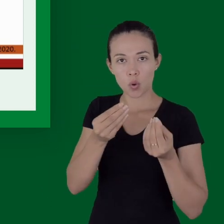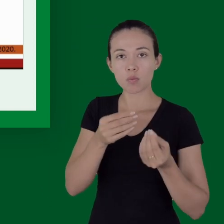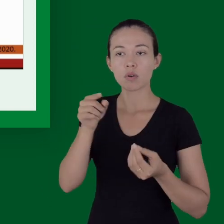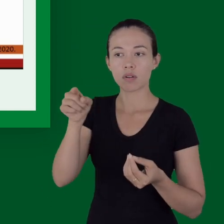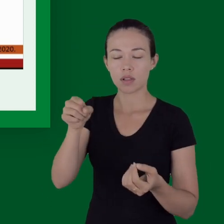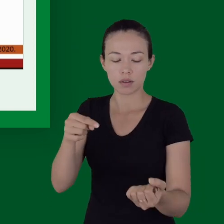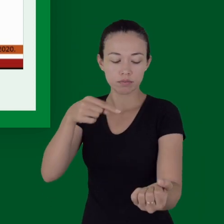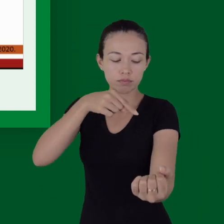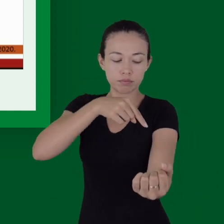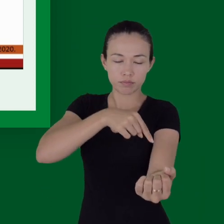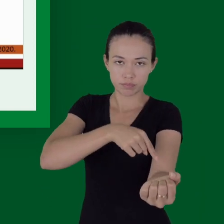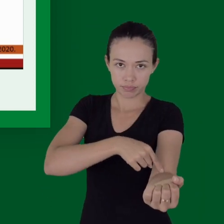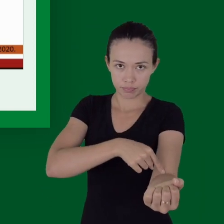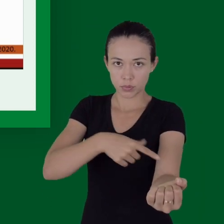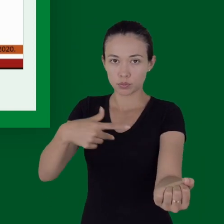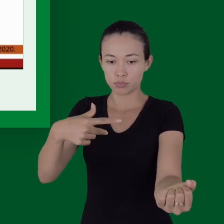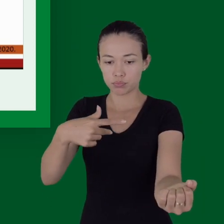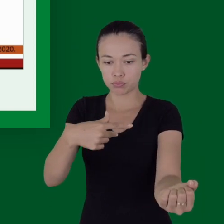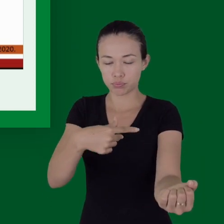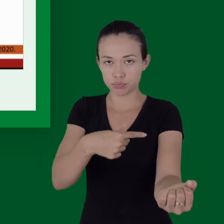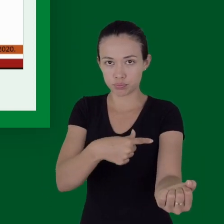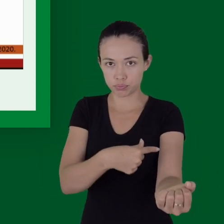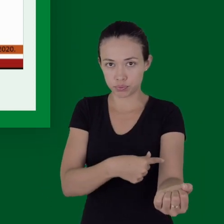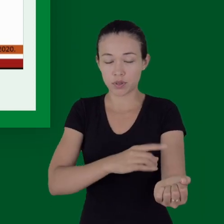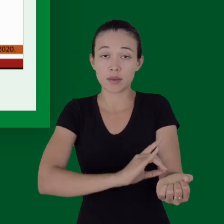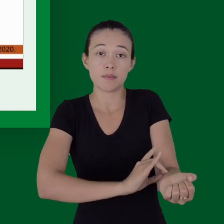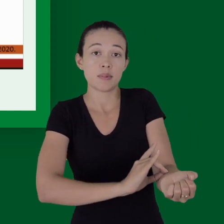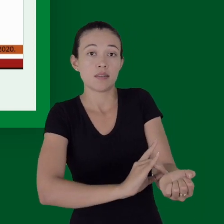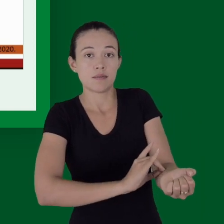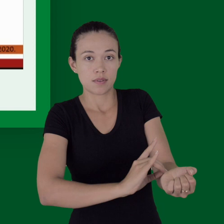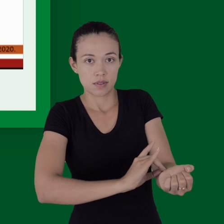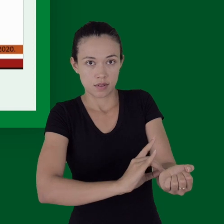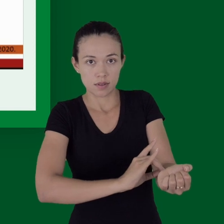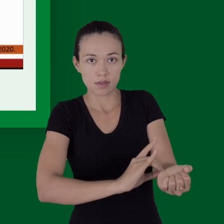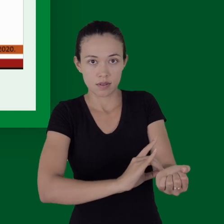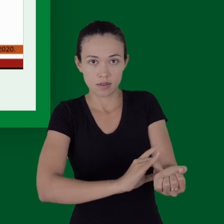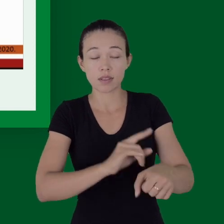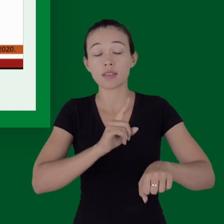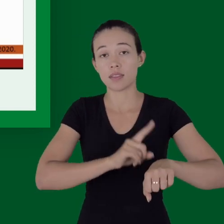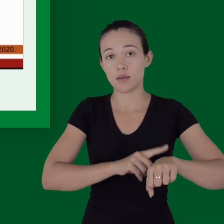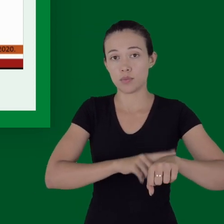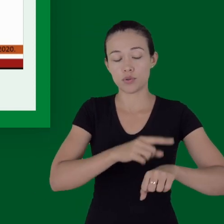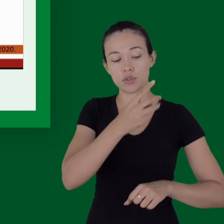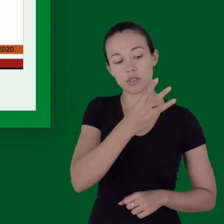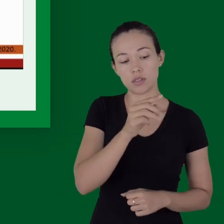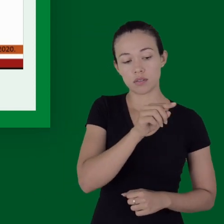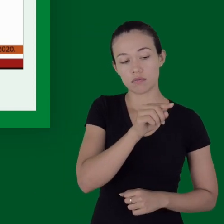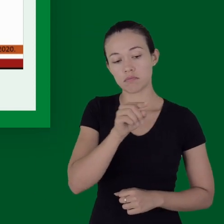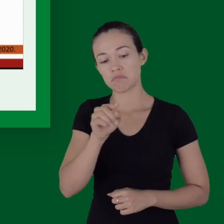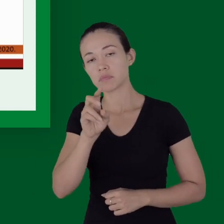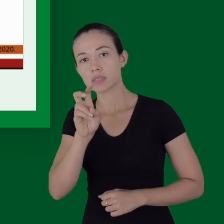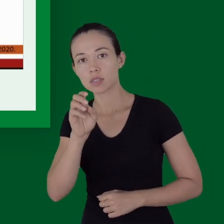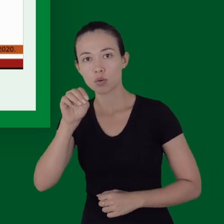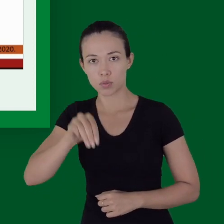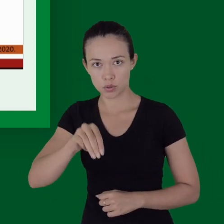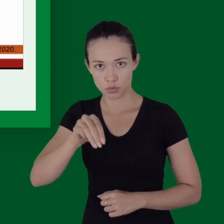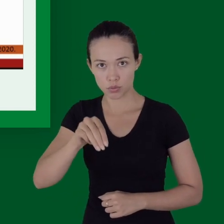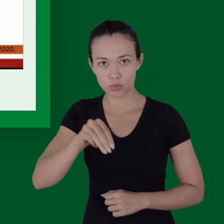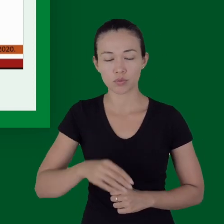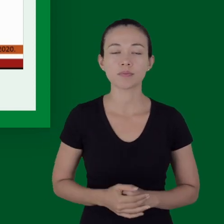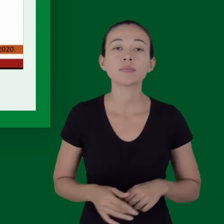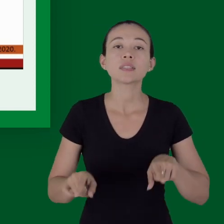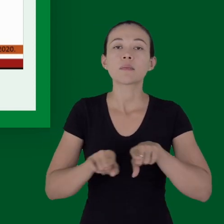tão logo consigo o acesso. Lembrando, epinefrina a cada 3 a 5 minutos. A gente já considera a via aérea avançada de